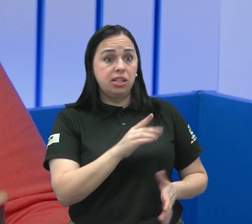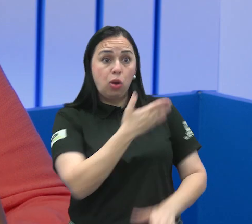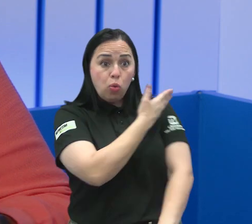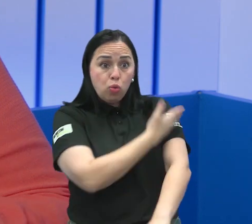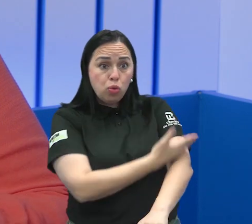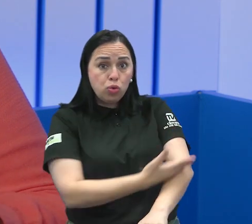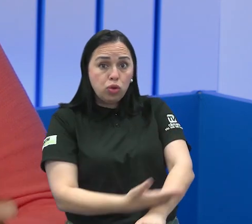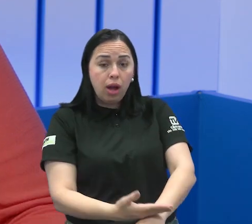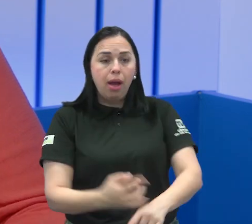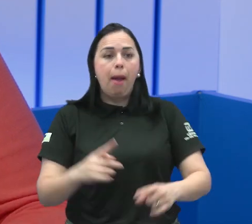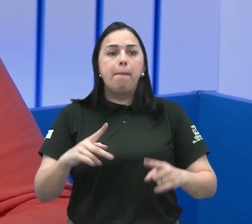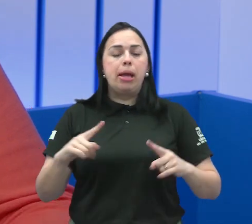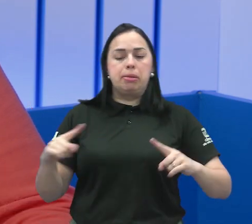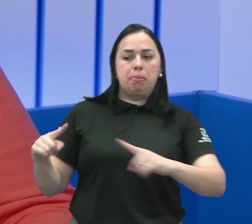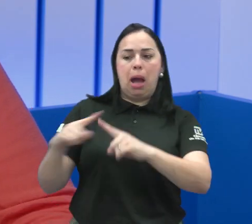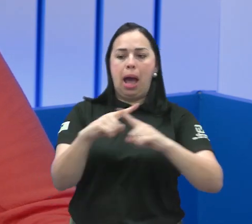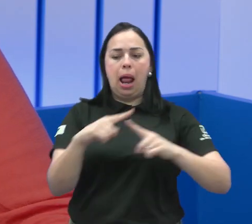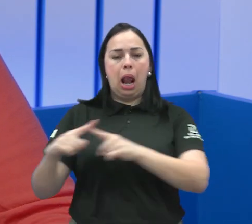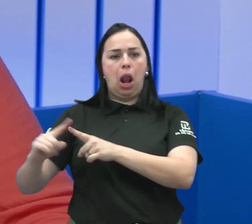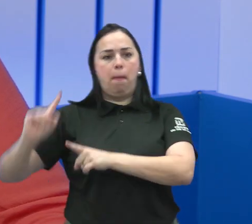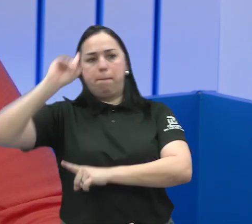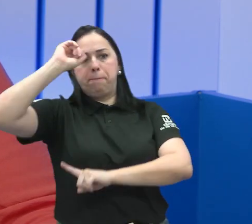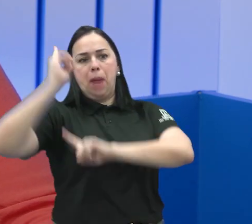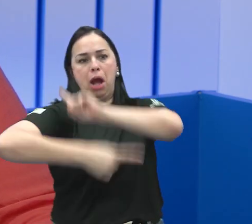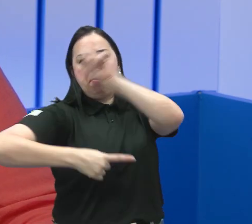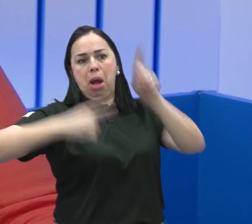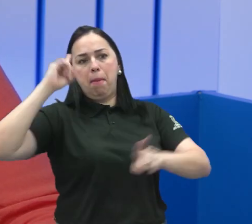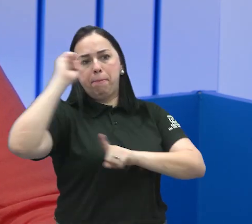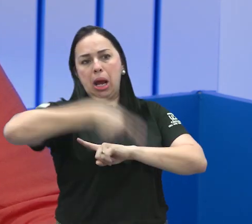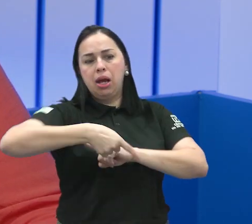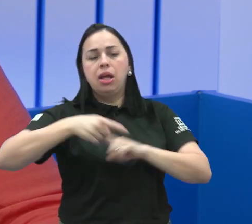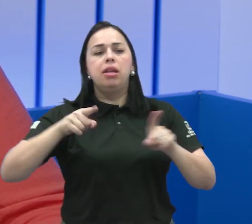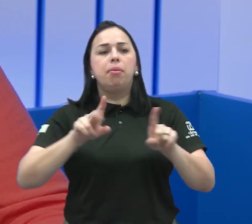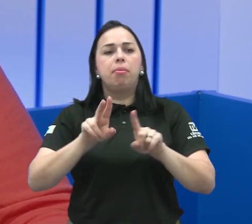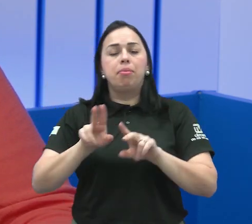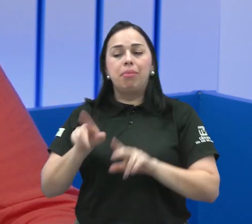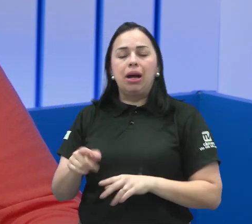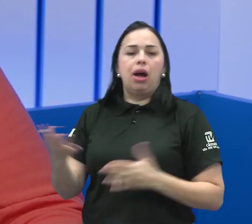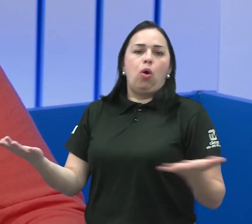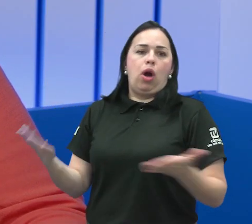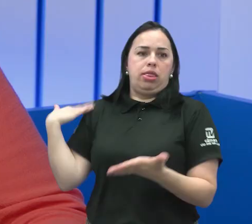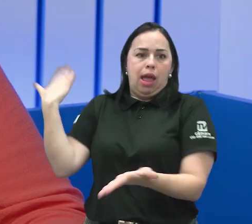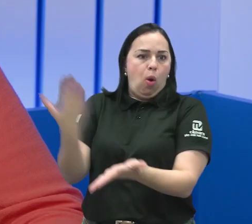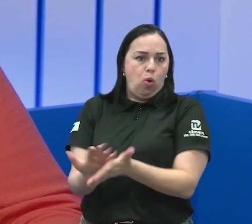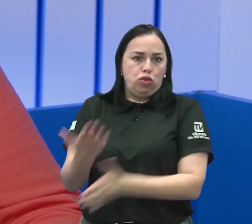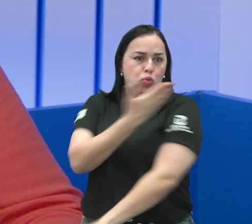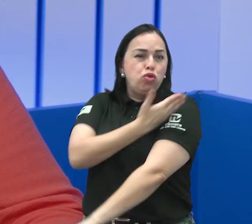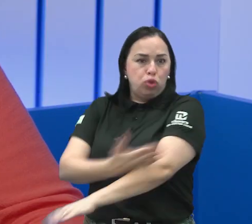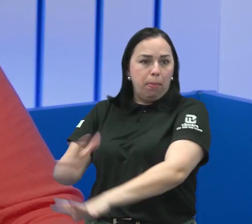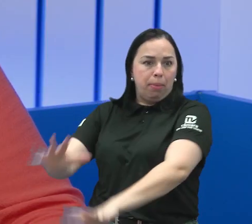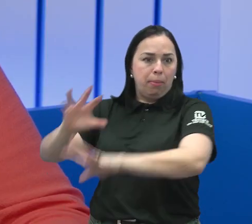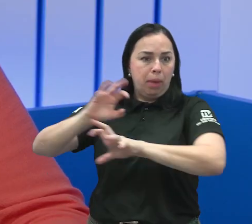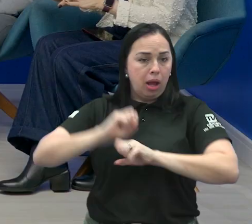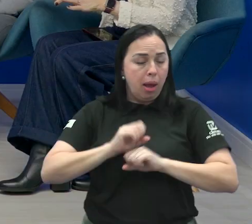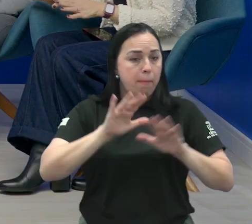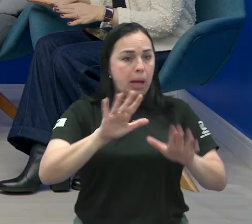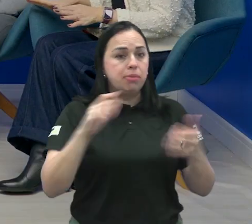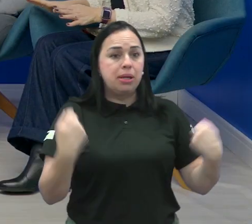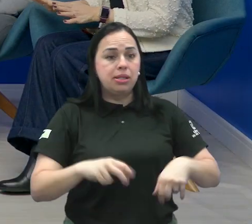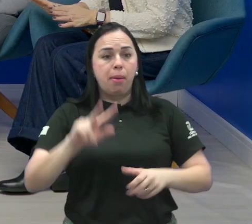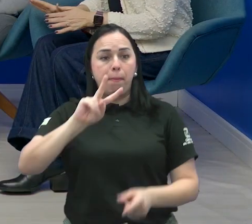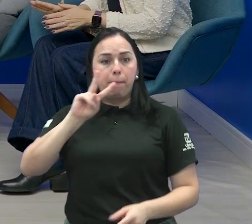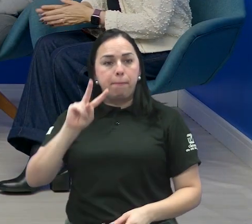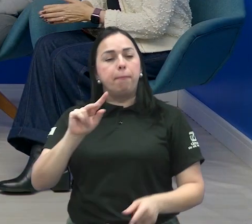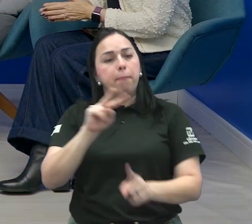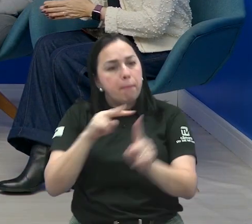criados, né, nesse embate com o colonizador. Então, significa uma mudança de olhar. Essa mudança